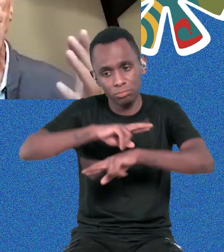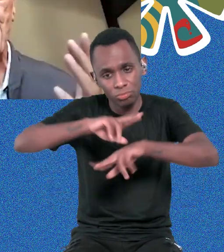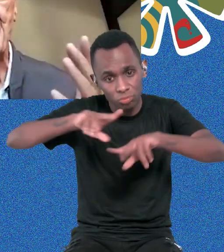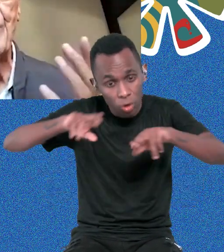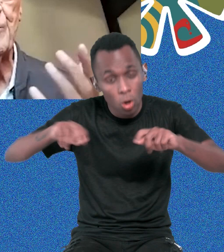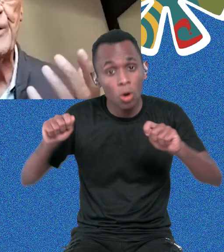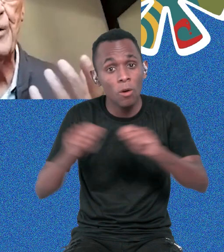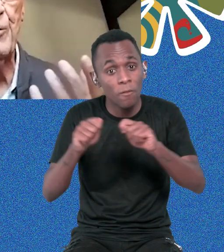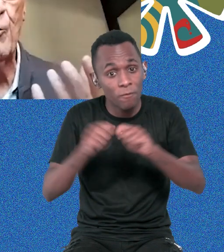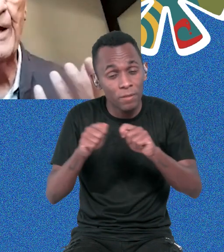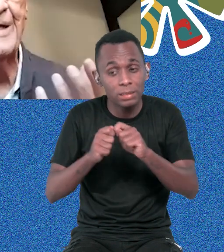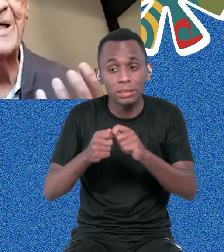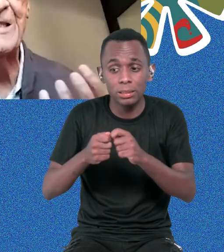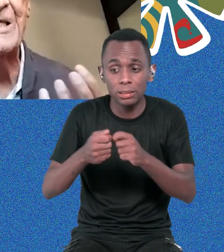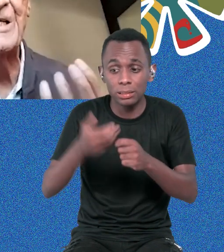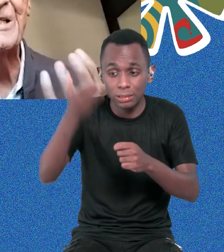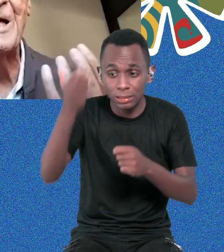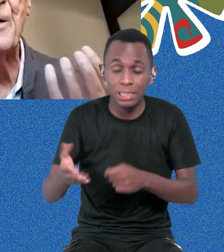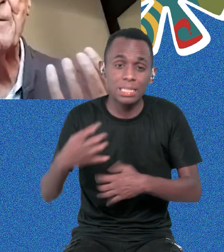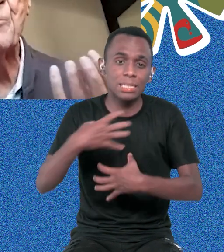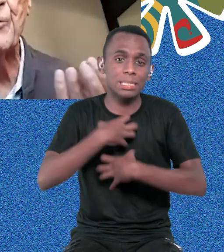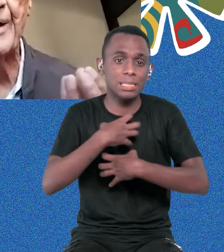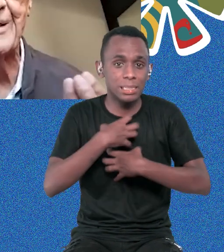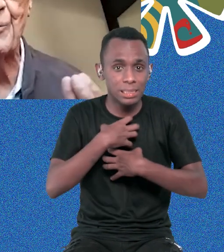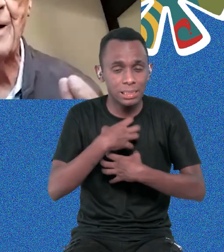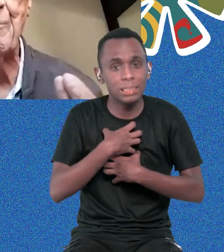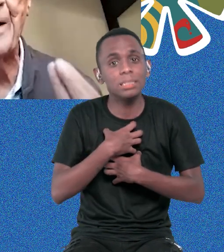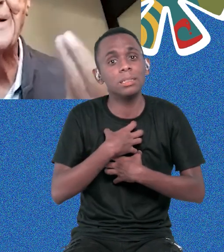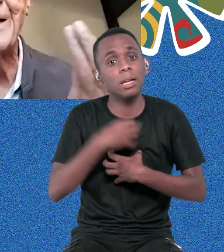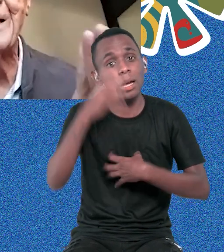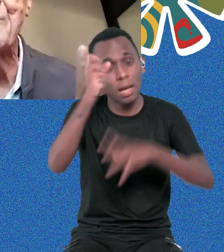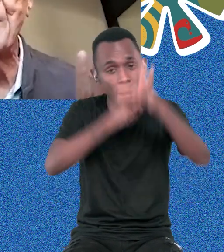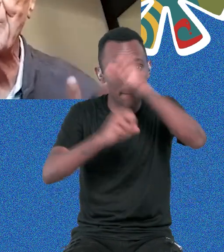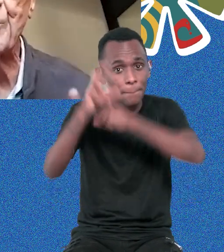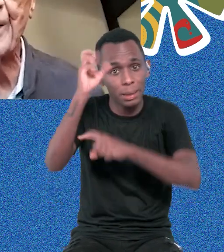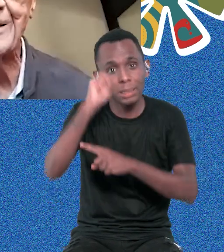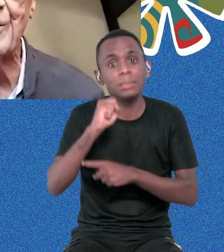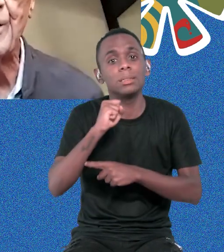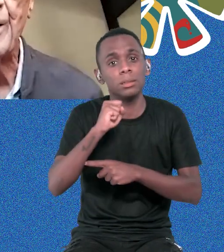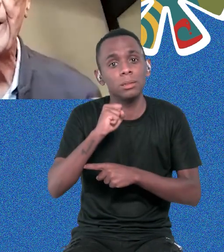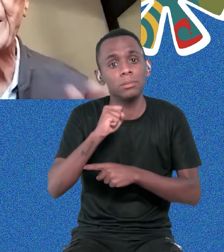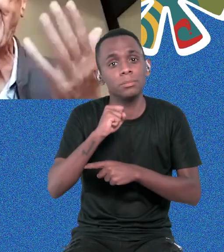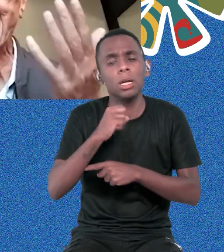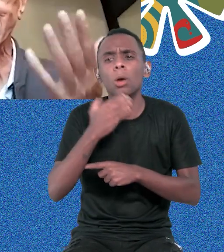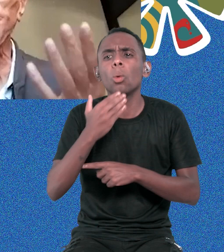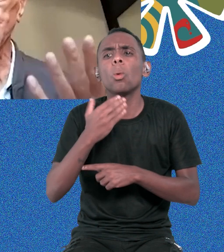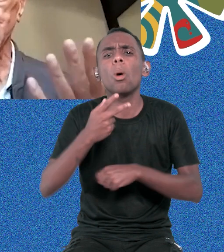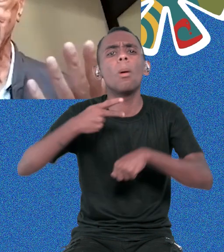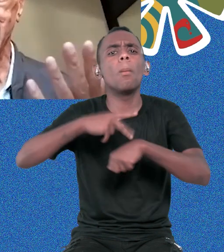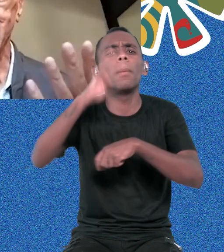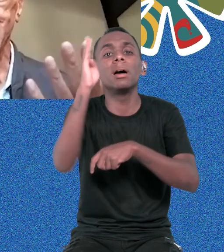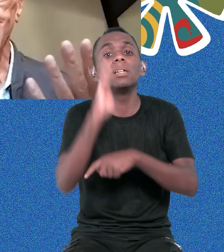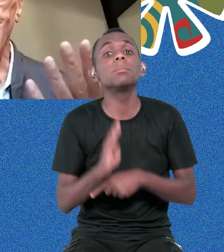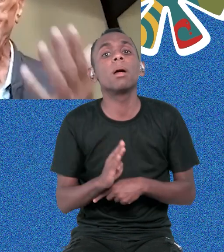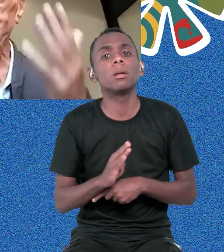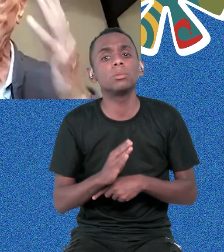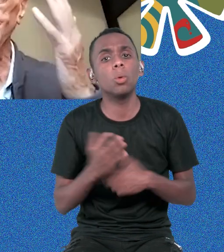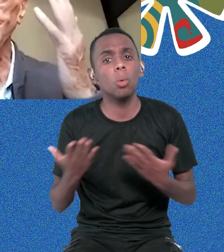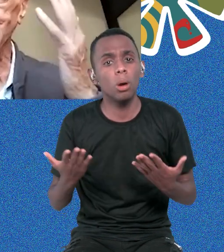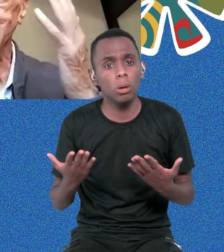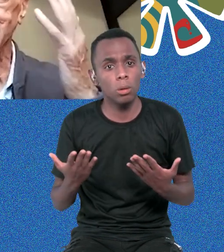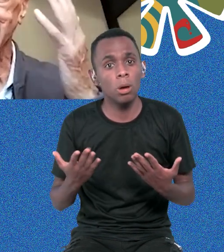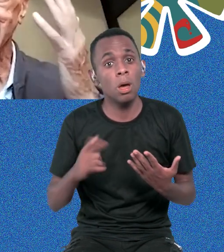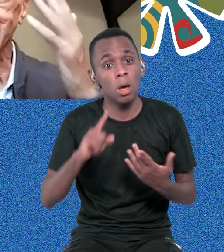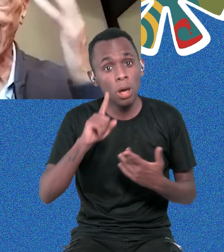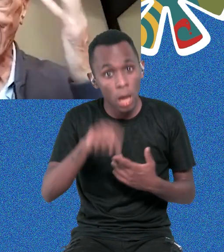essa coisa. Vamos fazer com que ele se sinta membro da nação, que aprenda que ele é membro da nação e de que nação? A